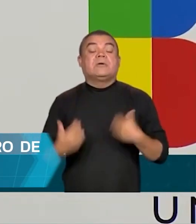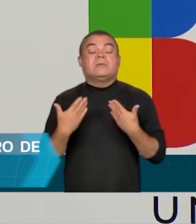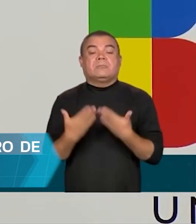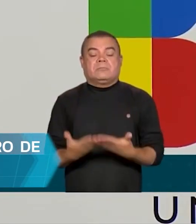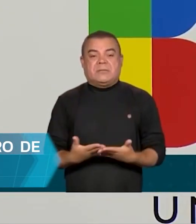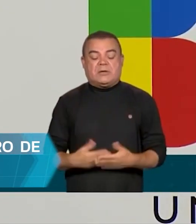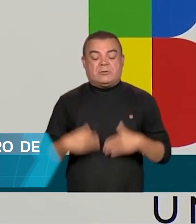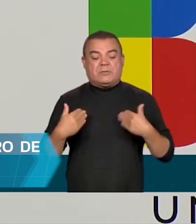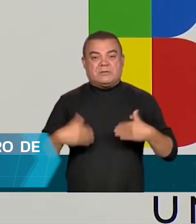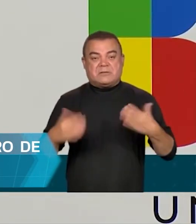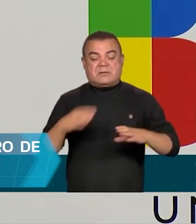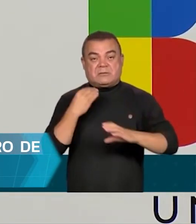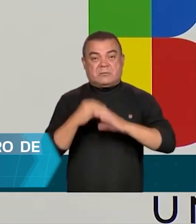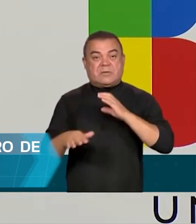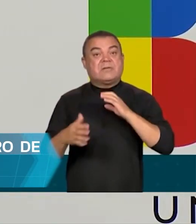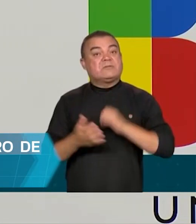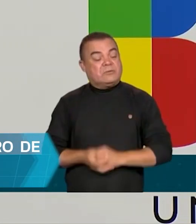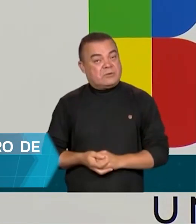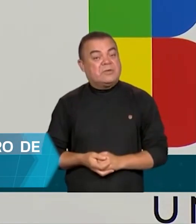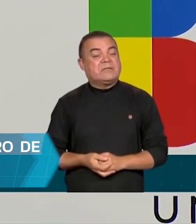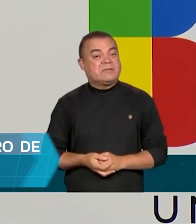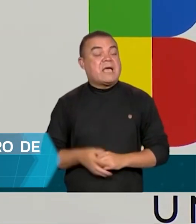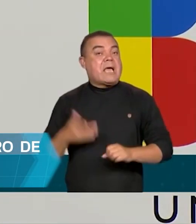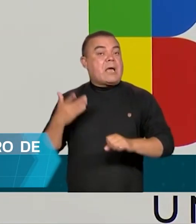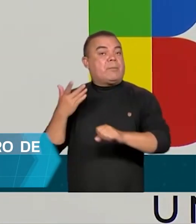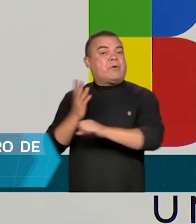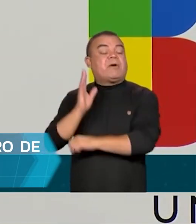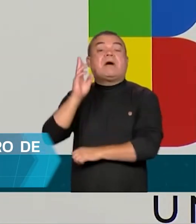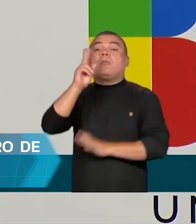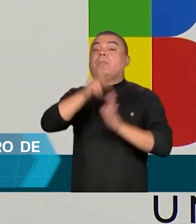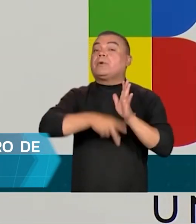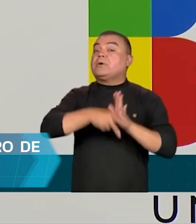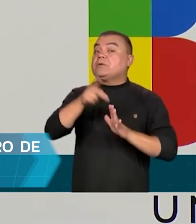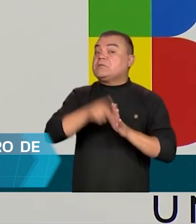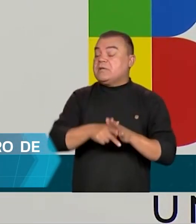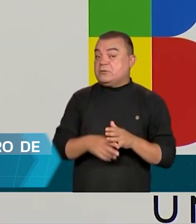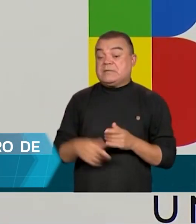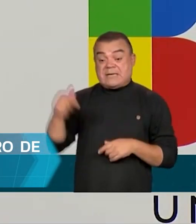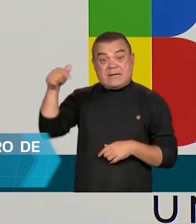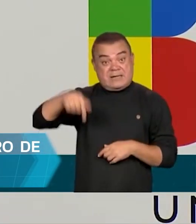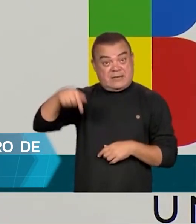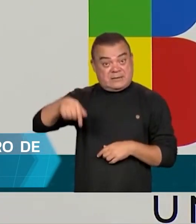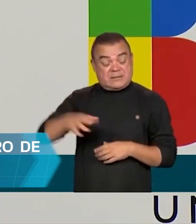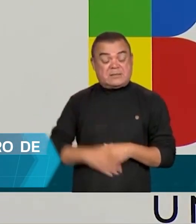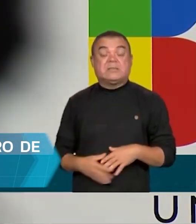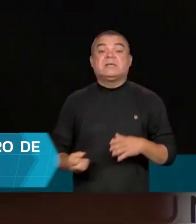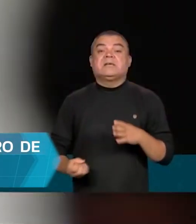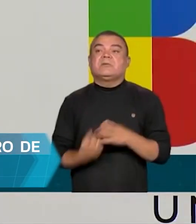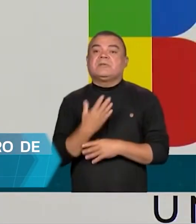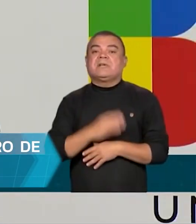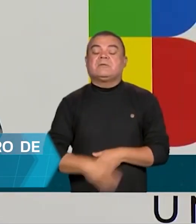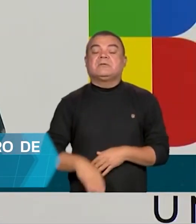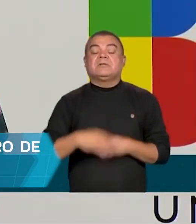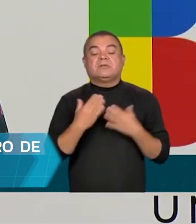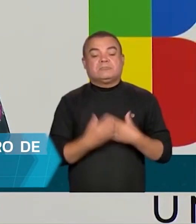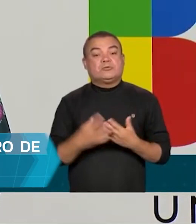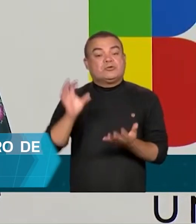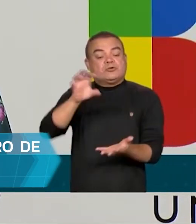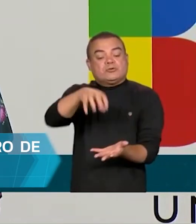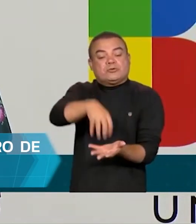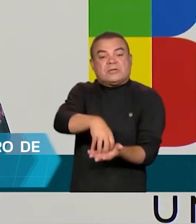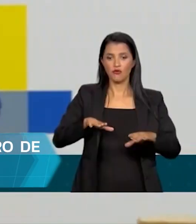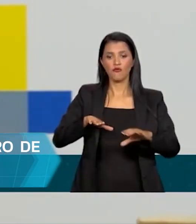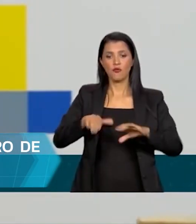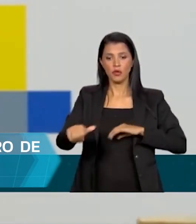Ministério das Comunicações, aprovar um projeto, que é esse projeto de implantação do Centro de Recondicionamento de